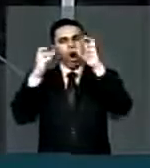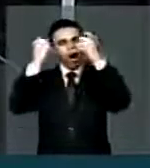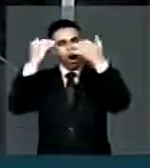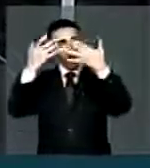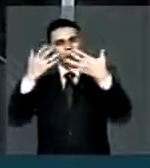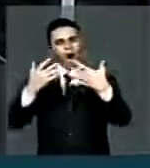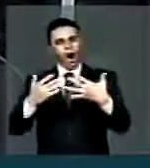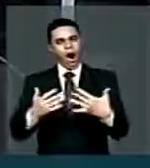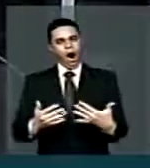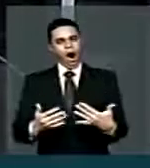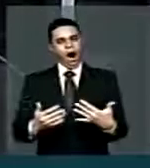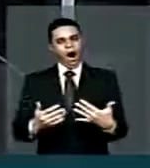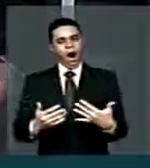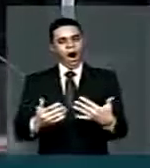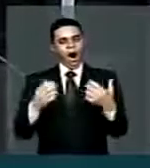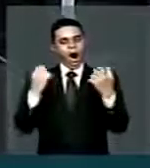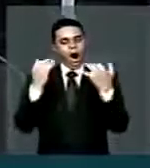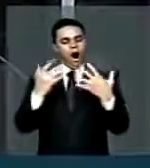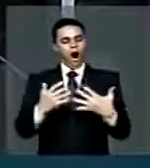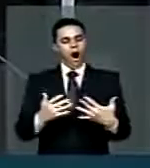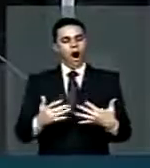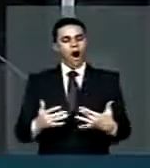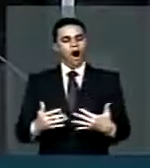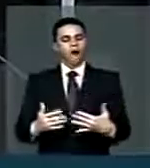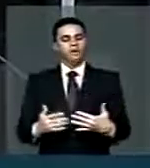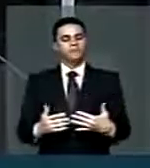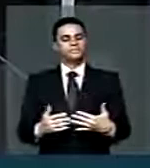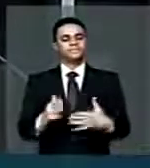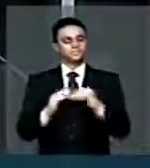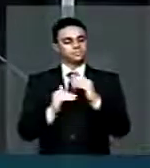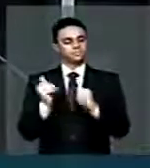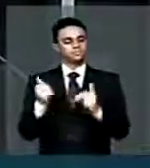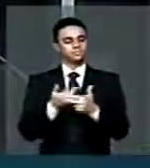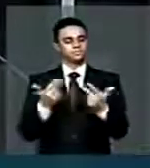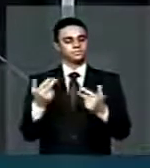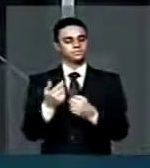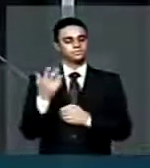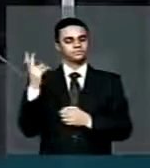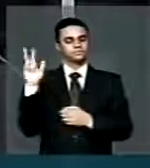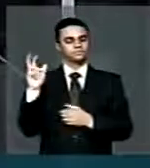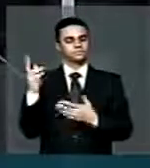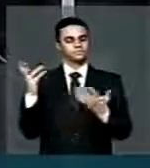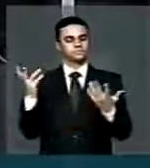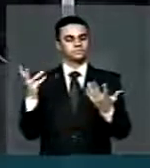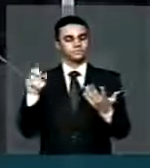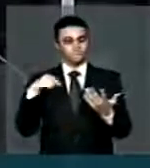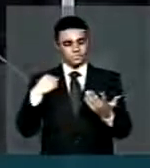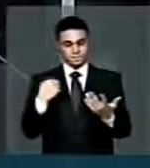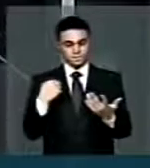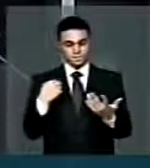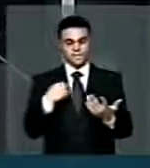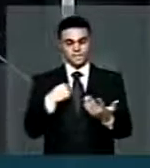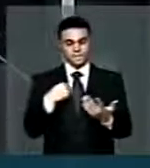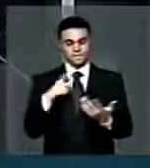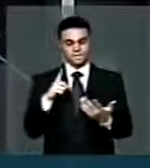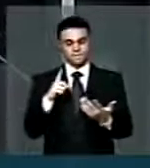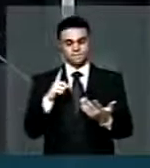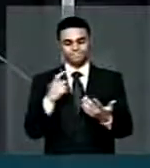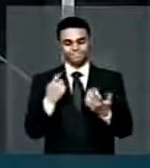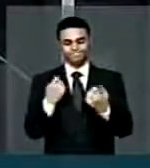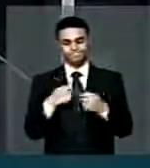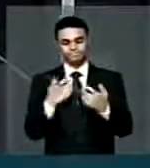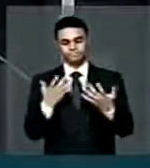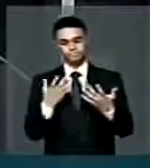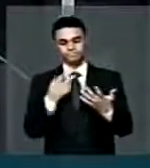trazer esclarecimentos sobre esses fatos. Tenho a lamentar